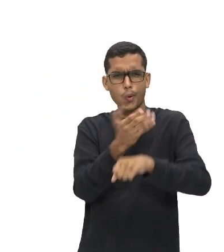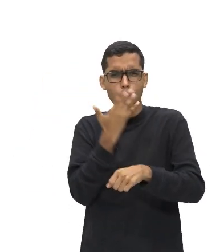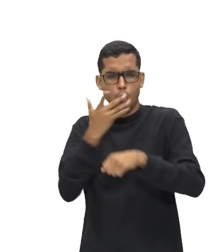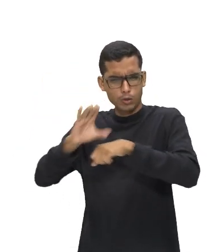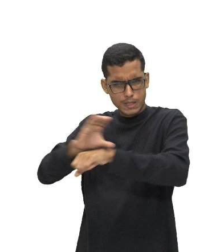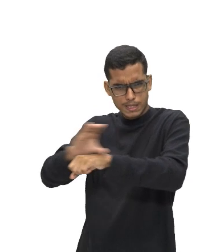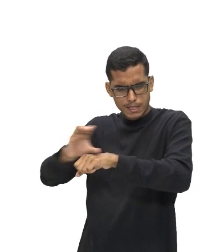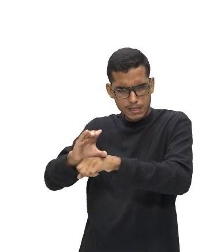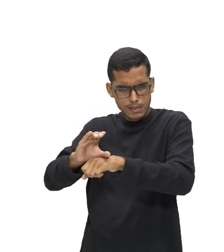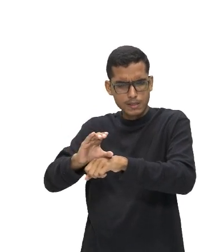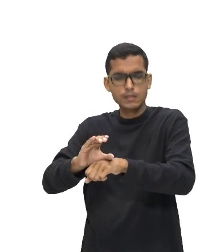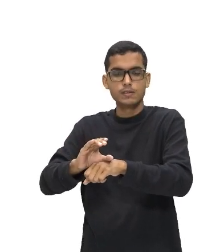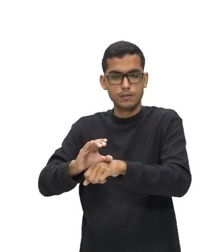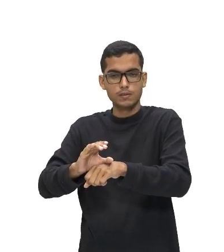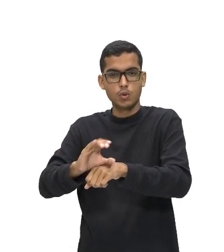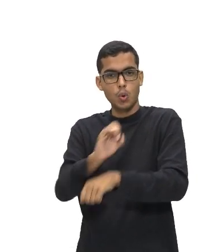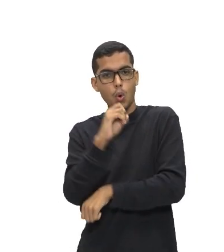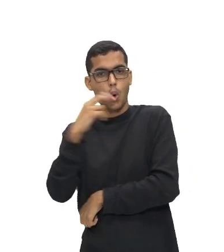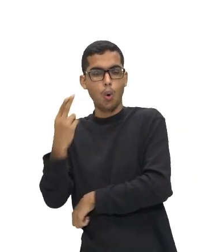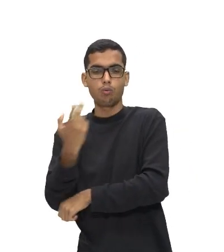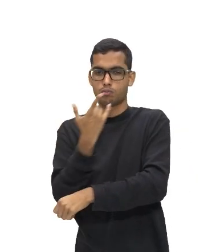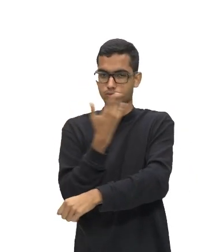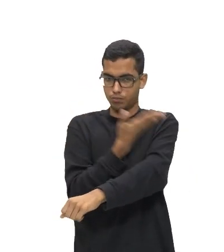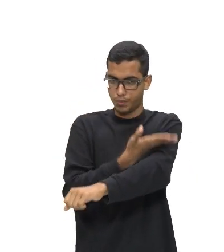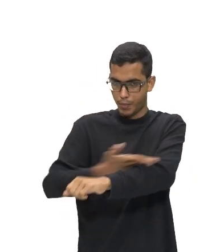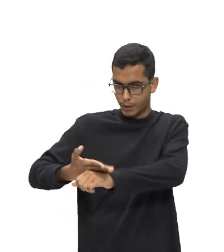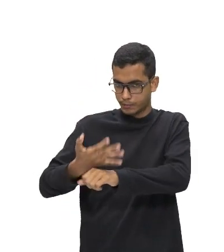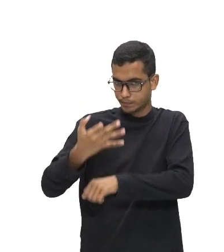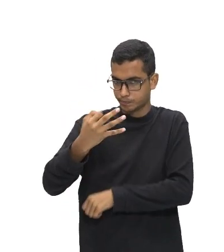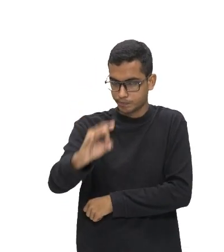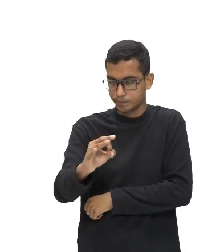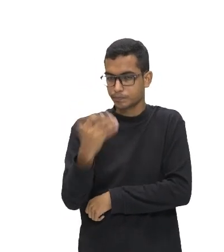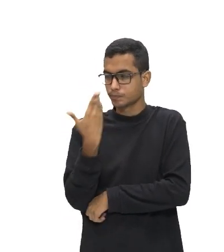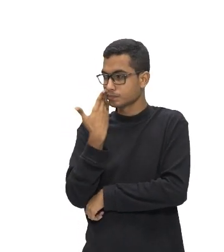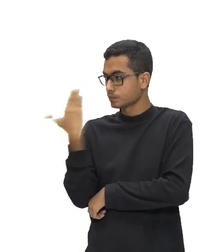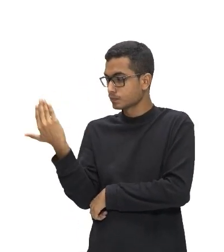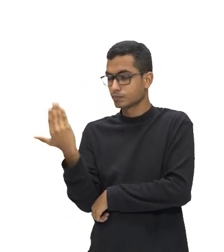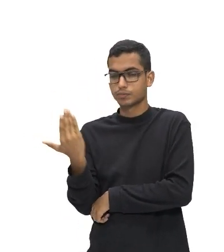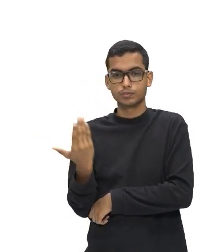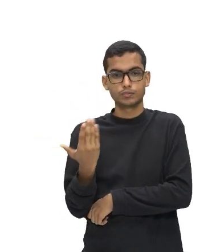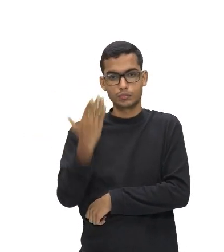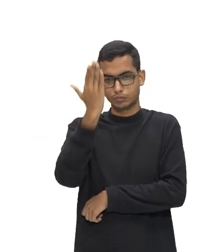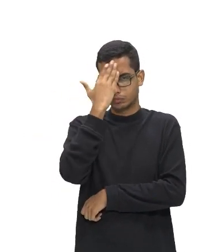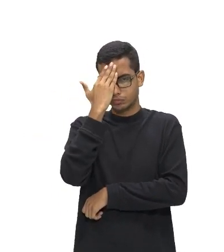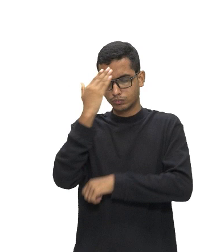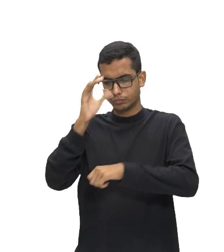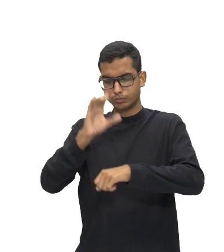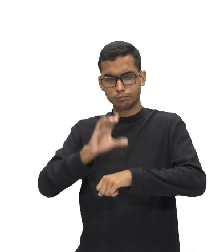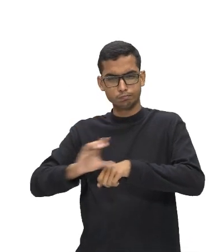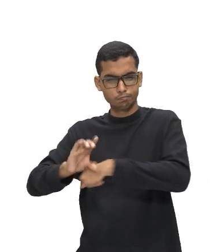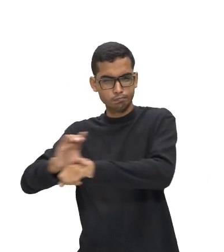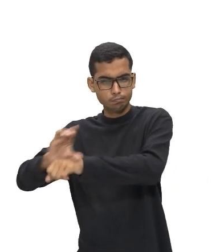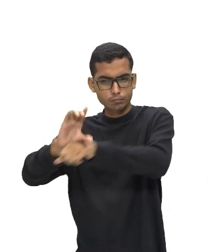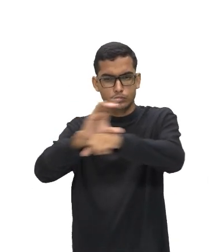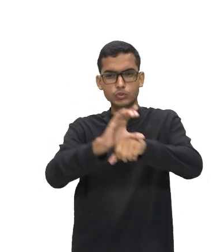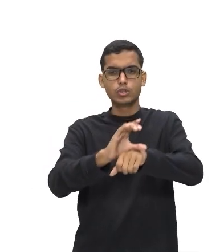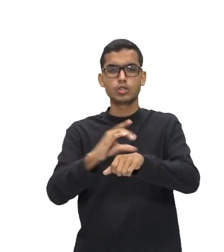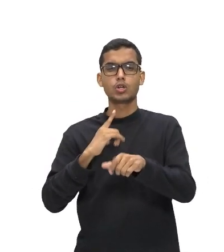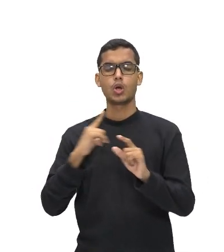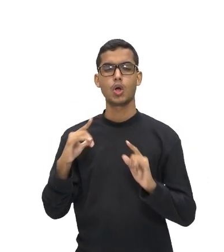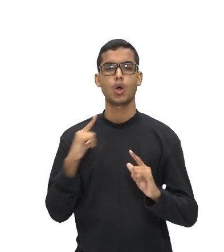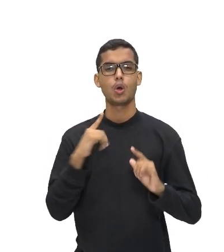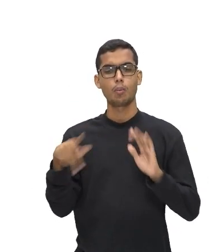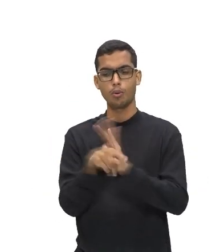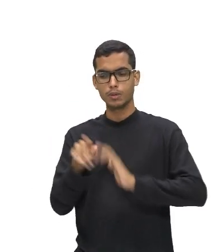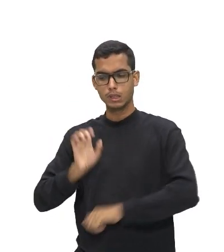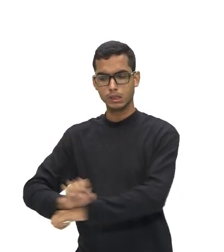cinza ou então está em branco. Então, eu sei determinar que em cinza são os estados vizinhos ao estado